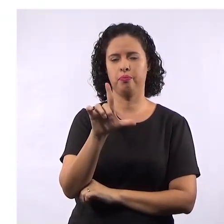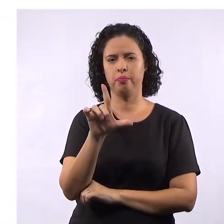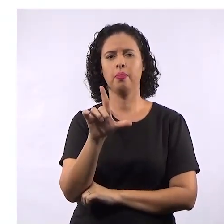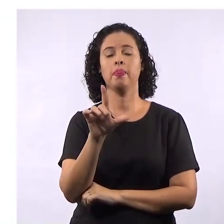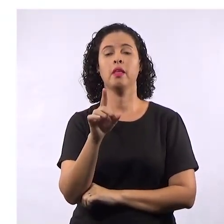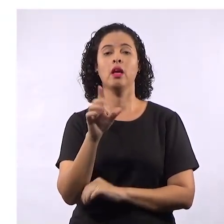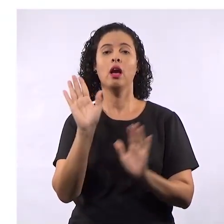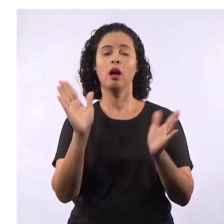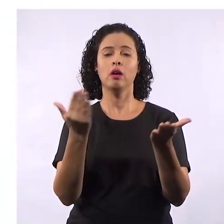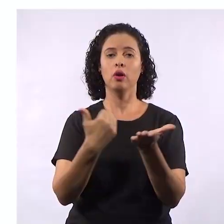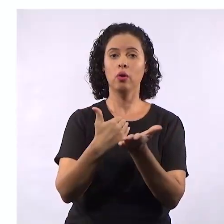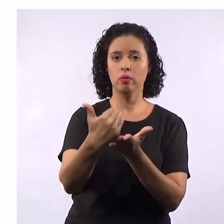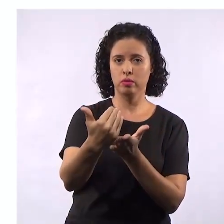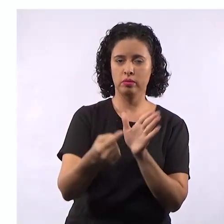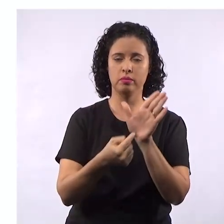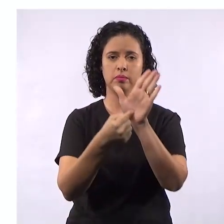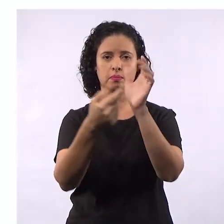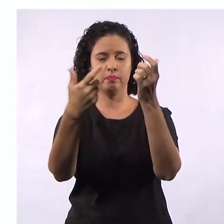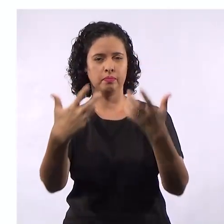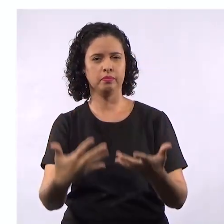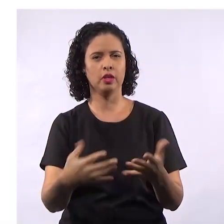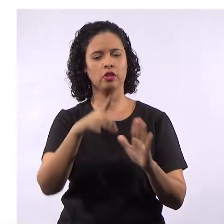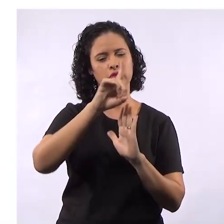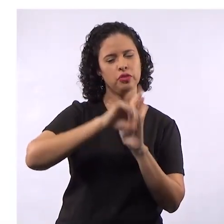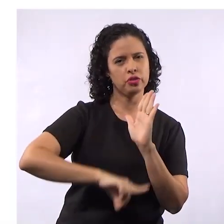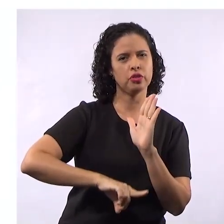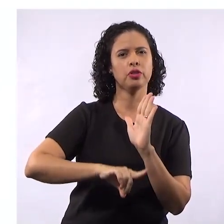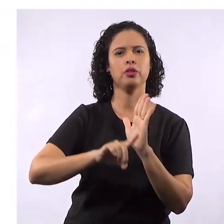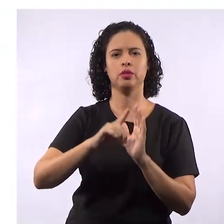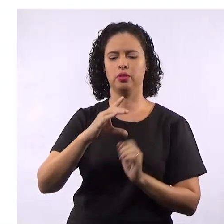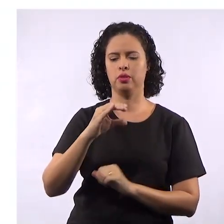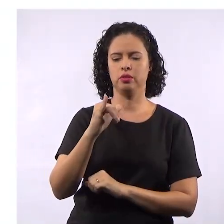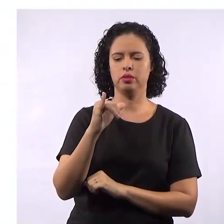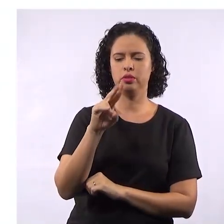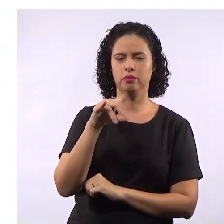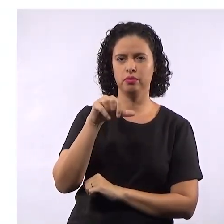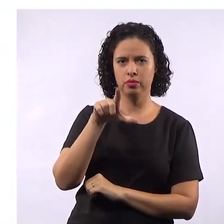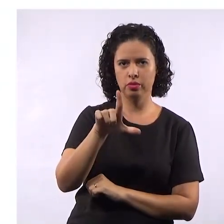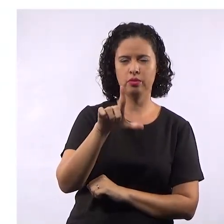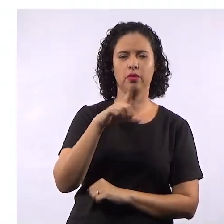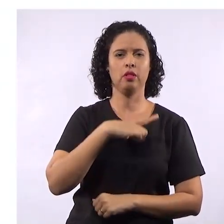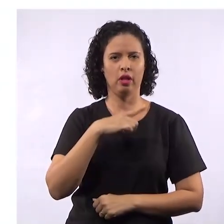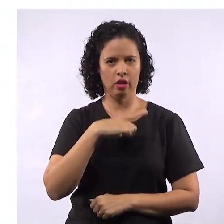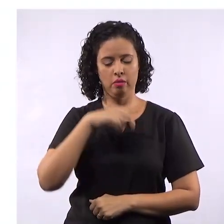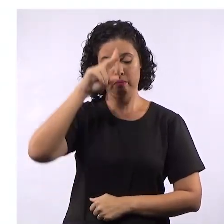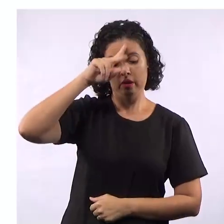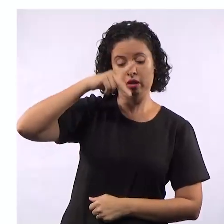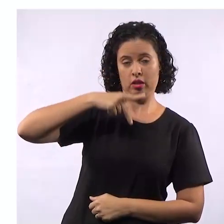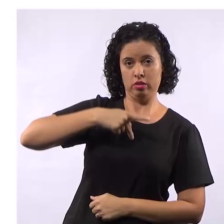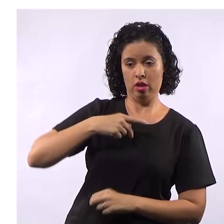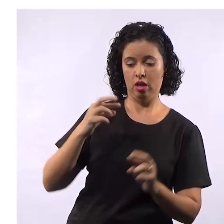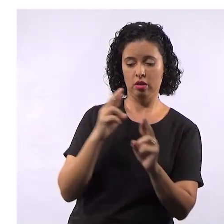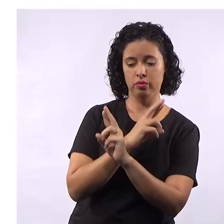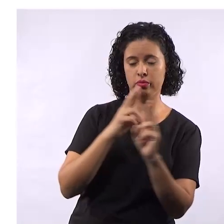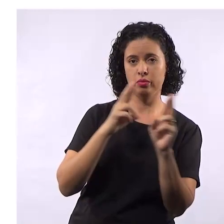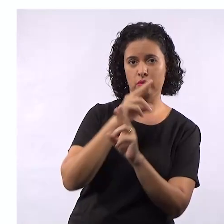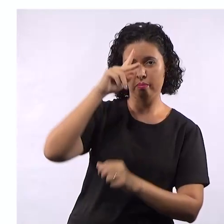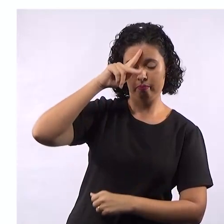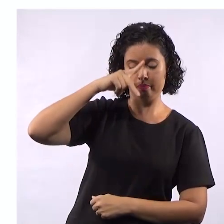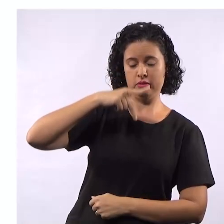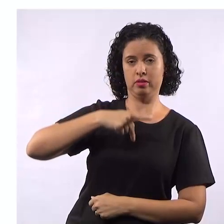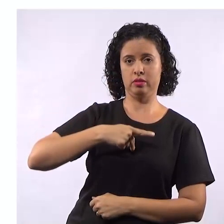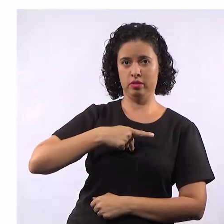você tem as noções, mas eu preciso que você vá lá no SWAP acessar o livro, tá certo? Vamos aqui na nossa unidade número 2,